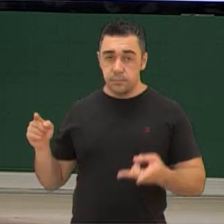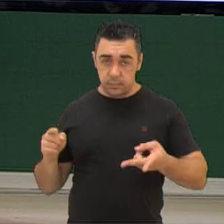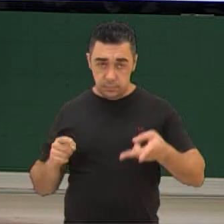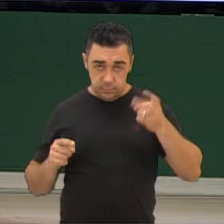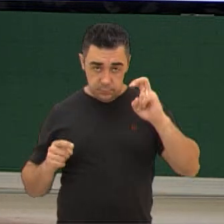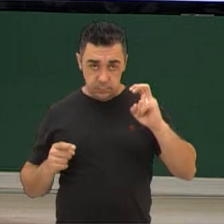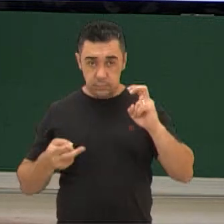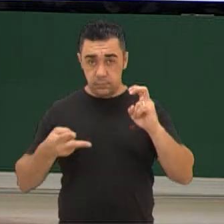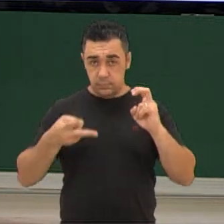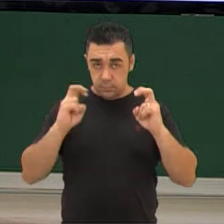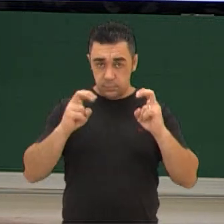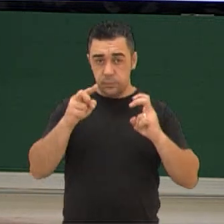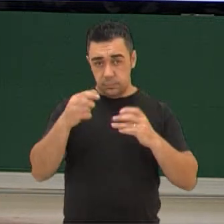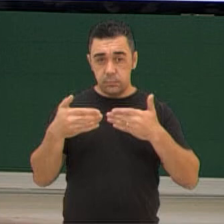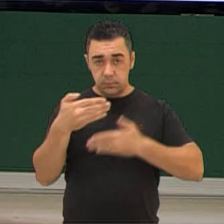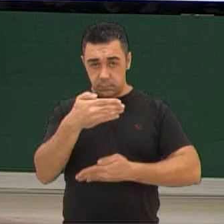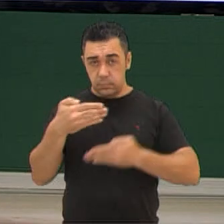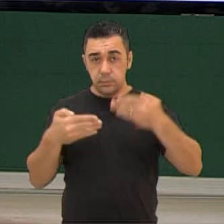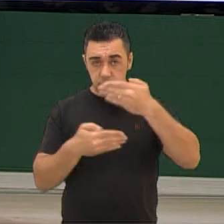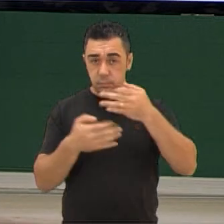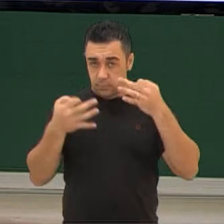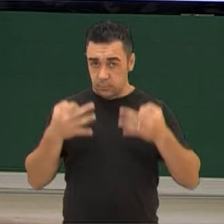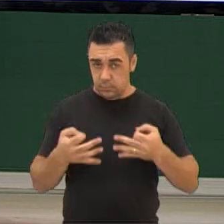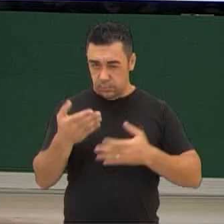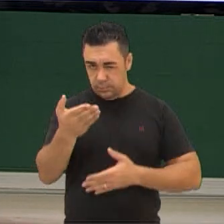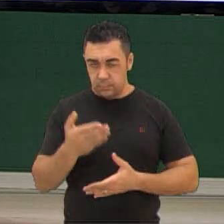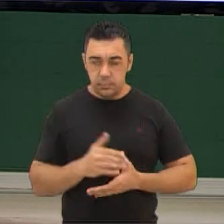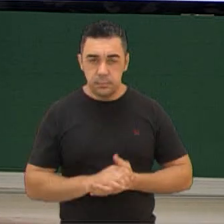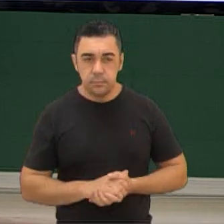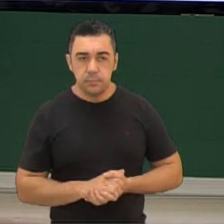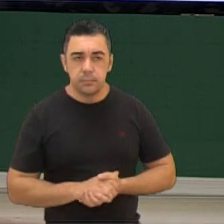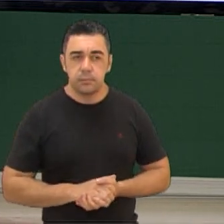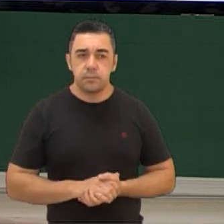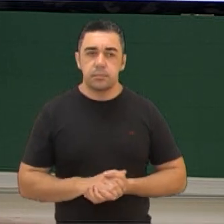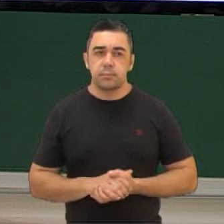no slide que vocês vão receber vai estar corrigido, ok?